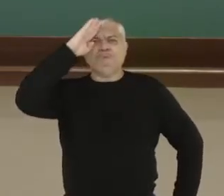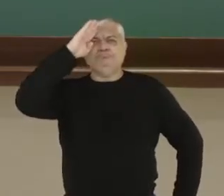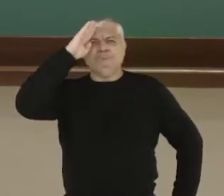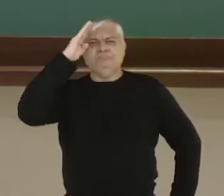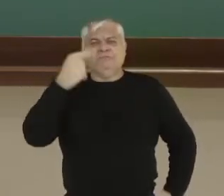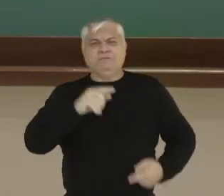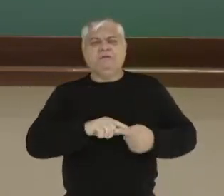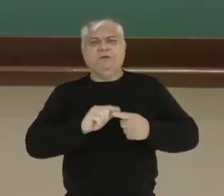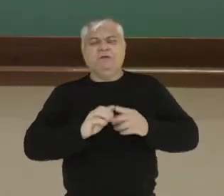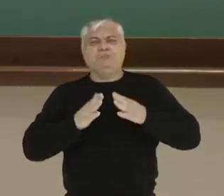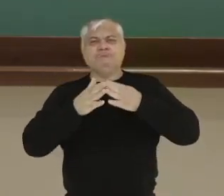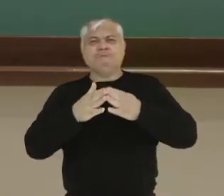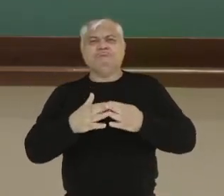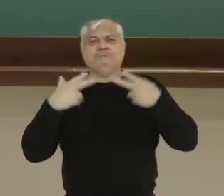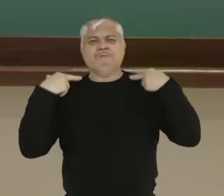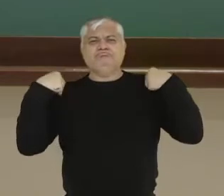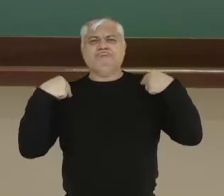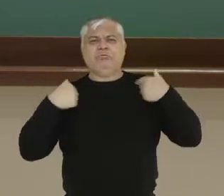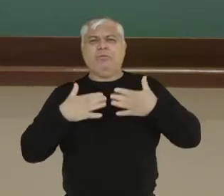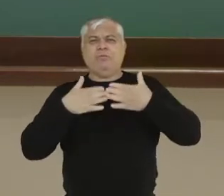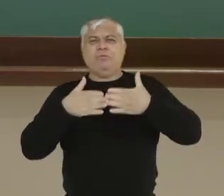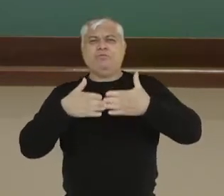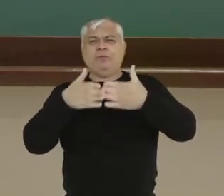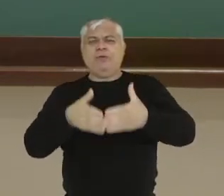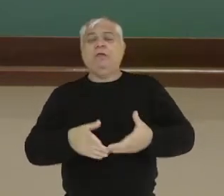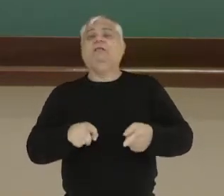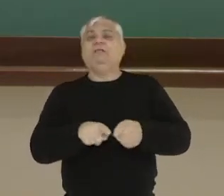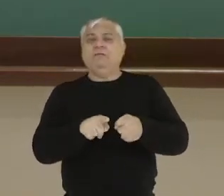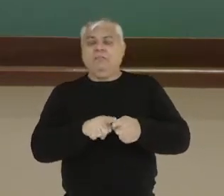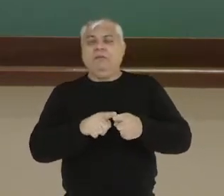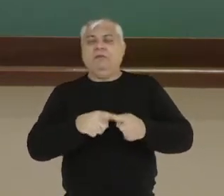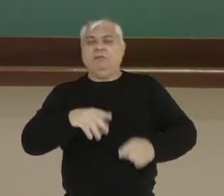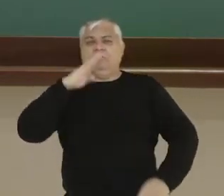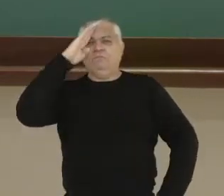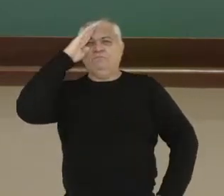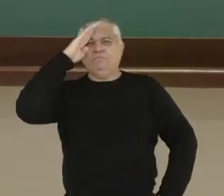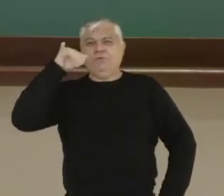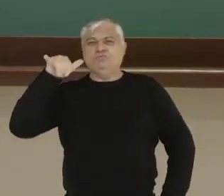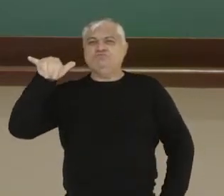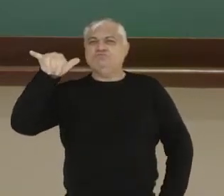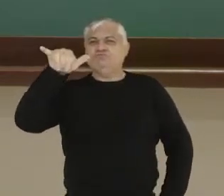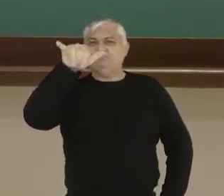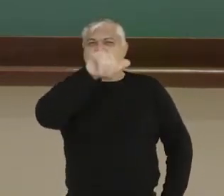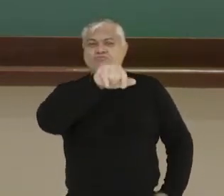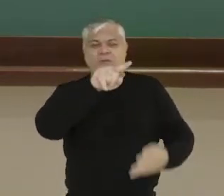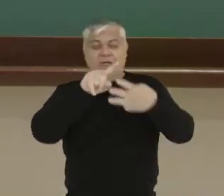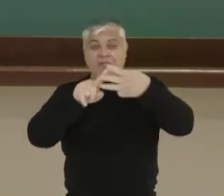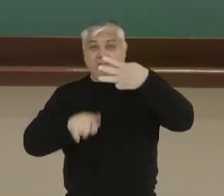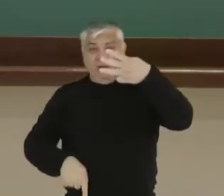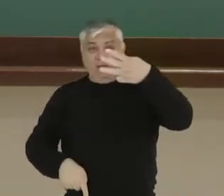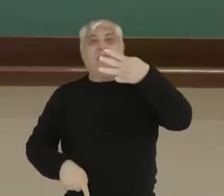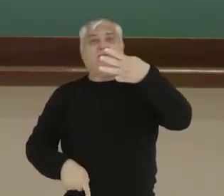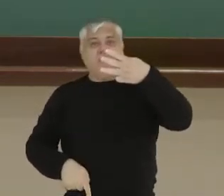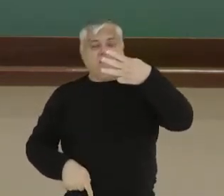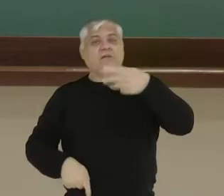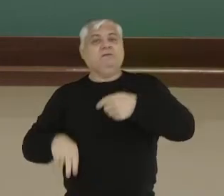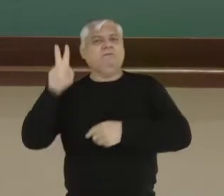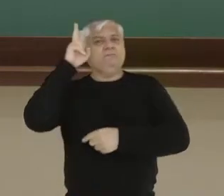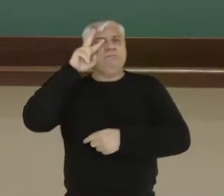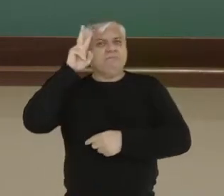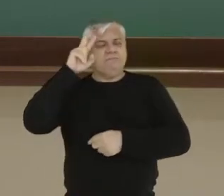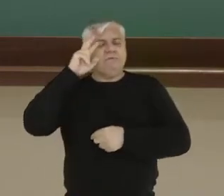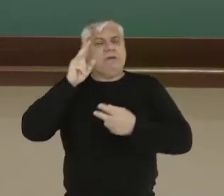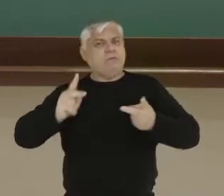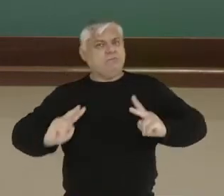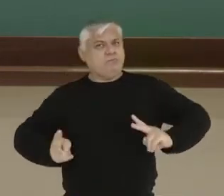da Marinha e, posteriormente, da Aeronáutica, né? Que compõe a nossa história e muito